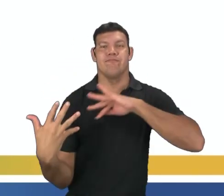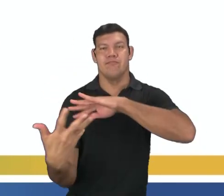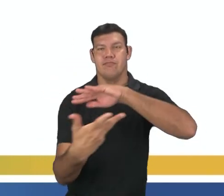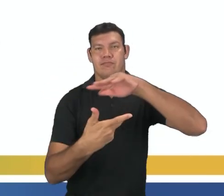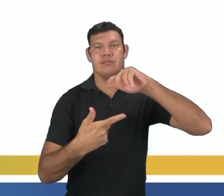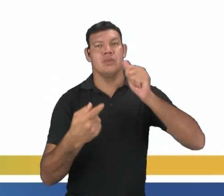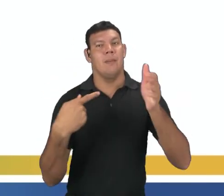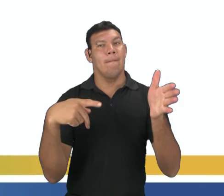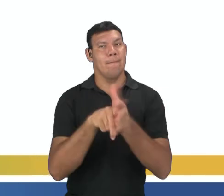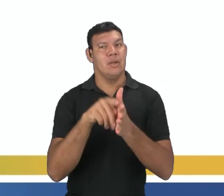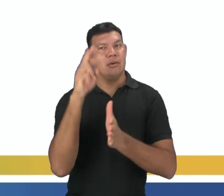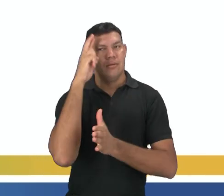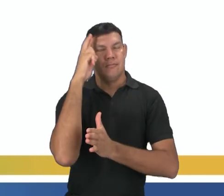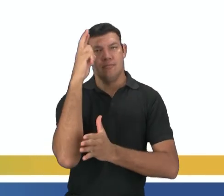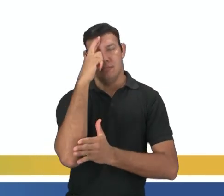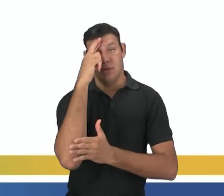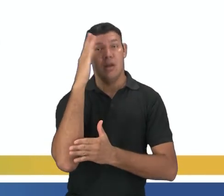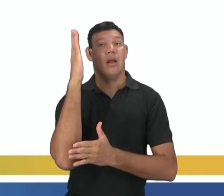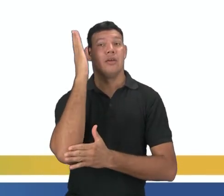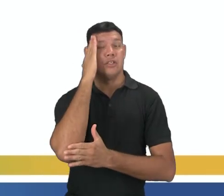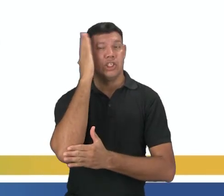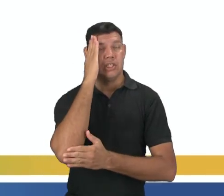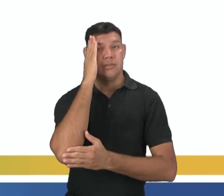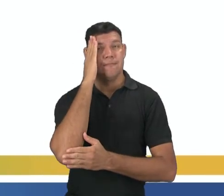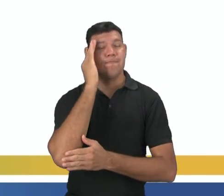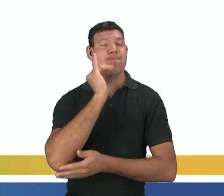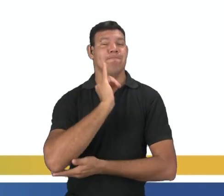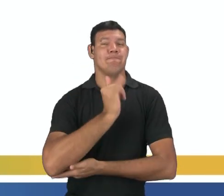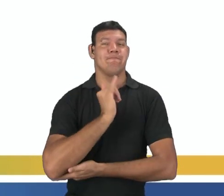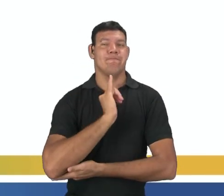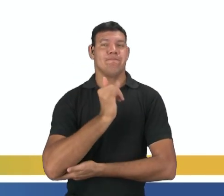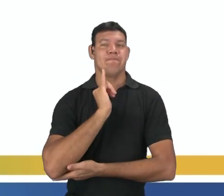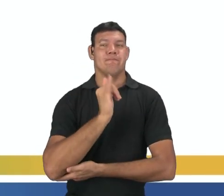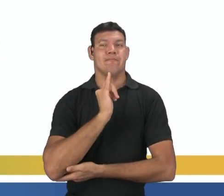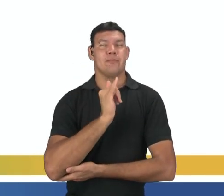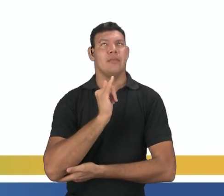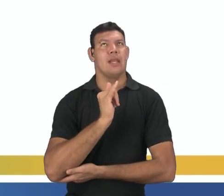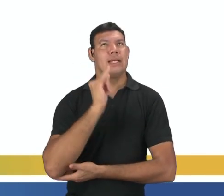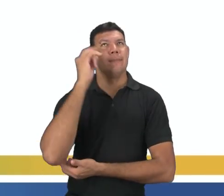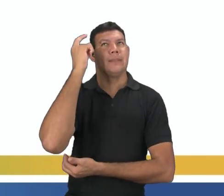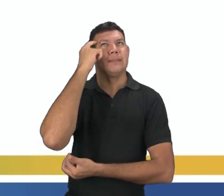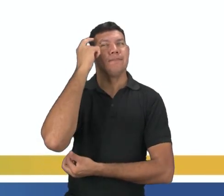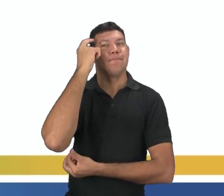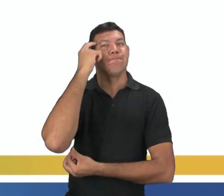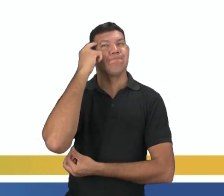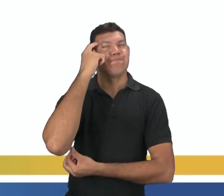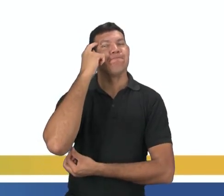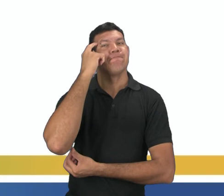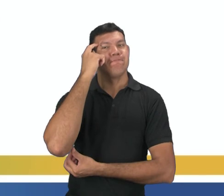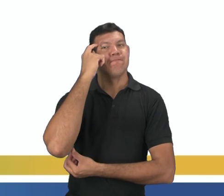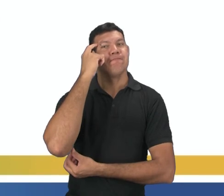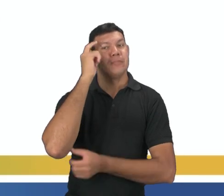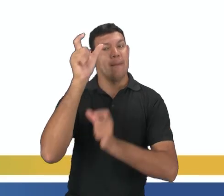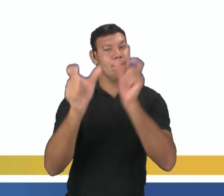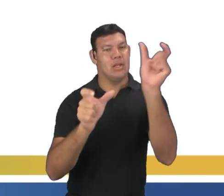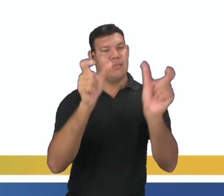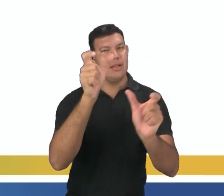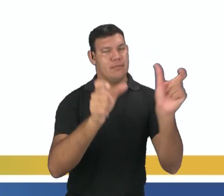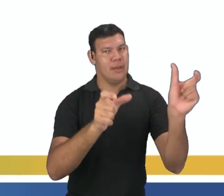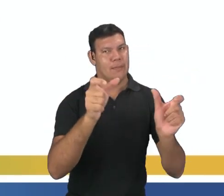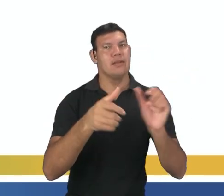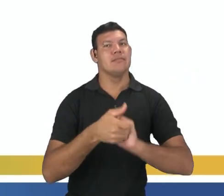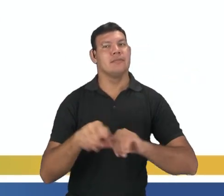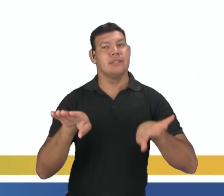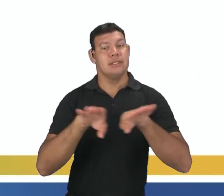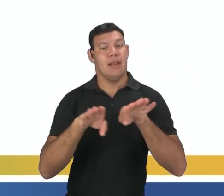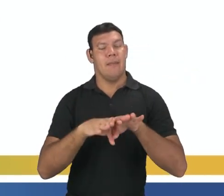daquela narrativa. Ele sabe e pode contar o que os personagens estão pensando e sentindo.